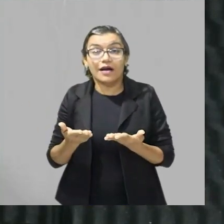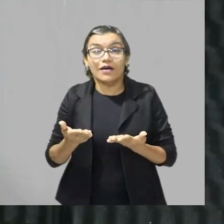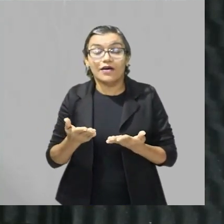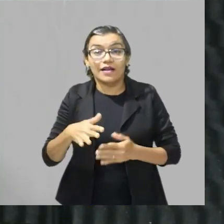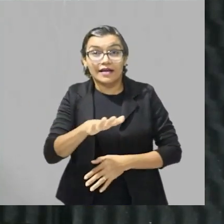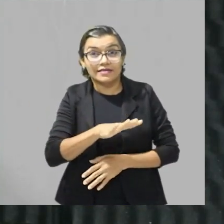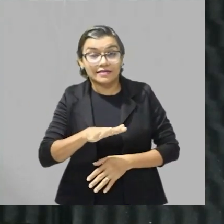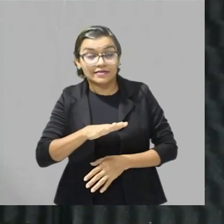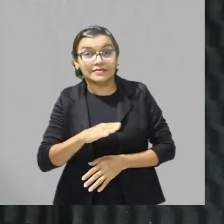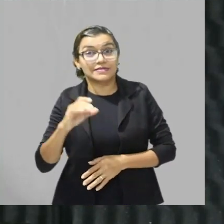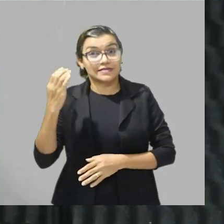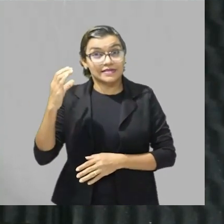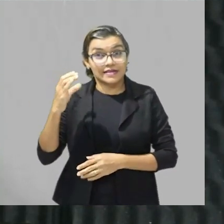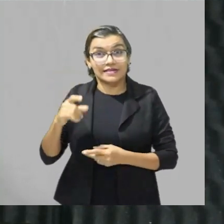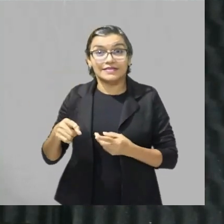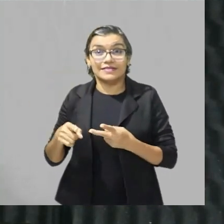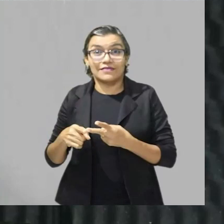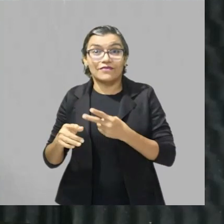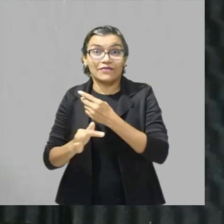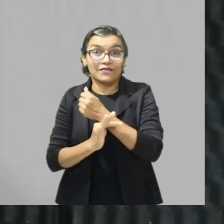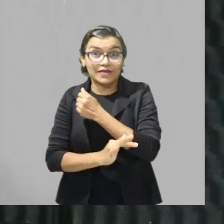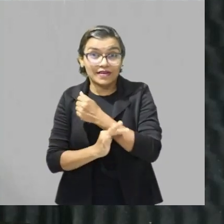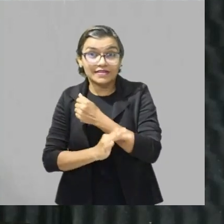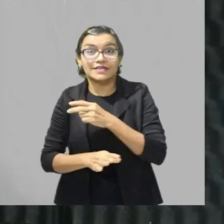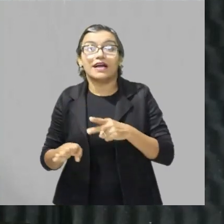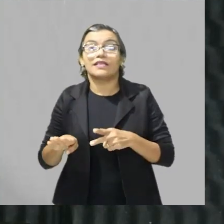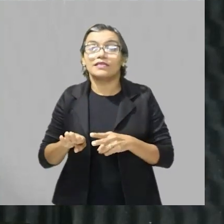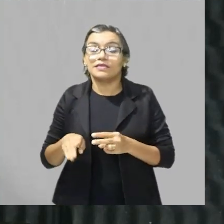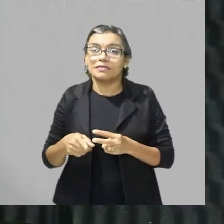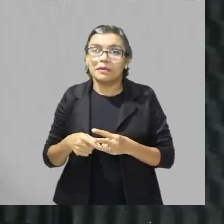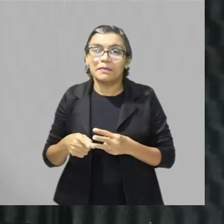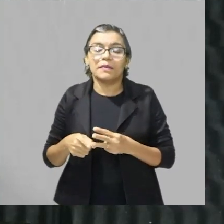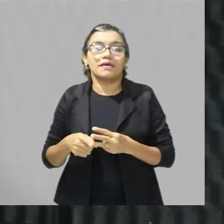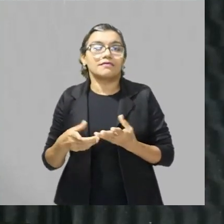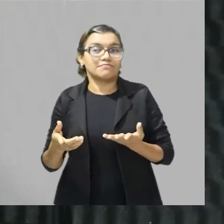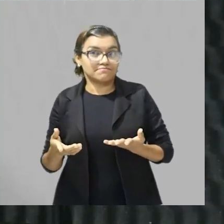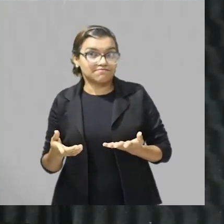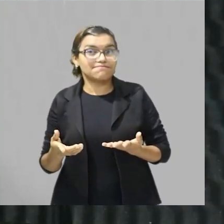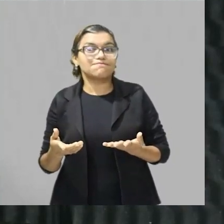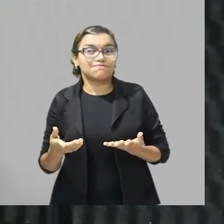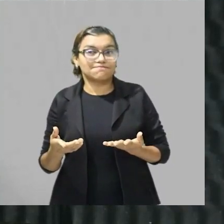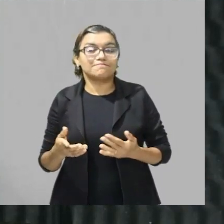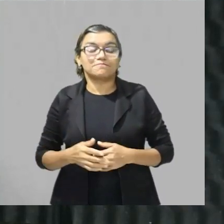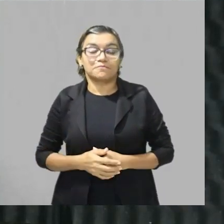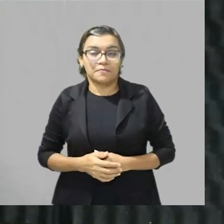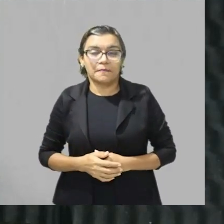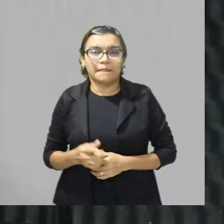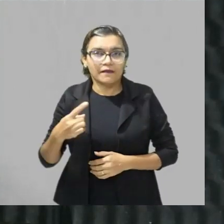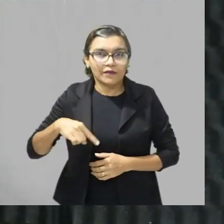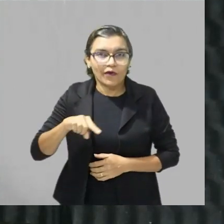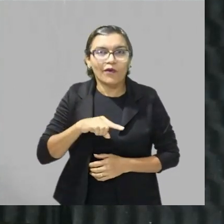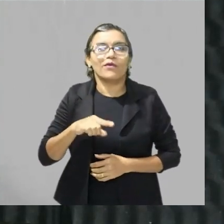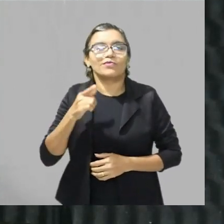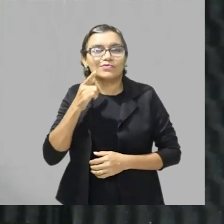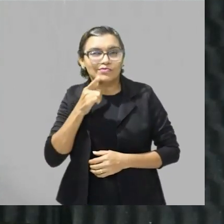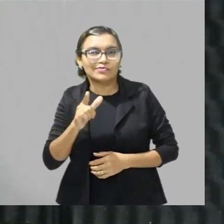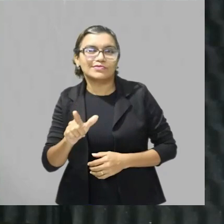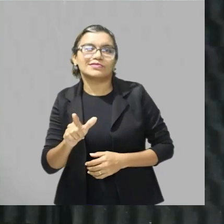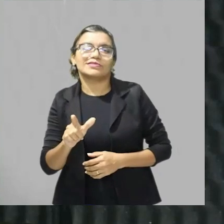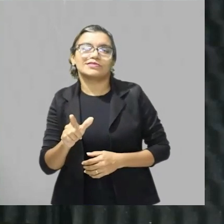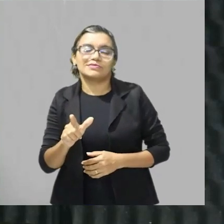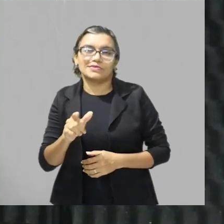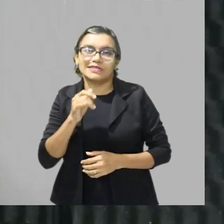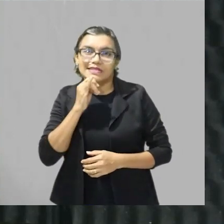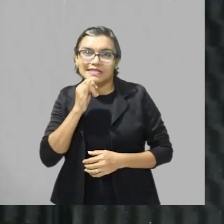aí ó que coisa legal a gente consegue fazer esse passeio consegue ali transitar sobre essas grandezas